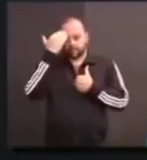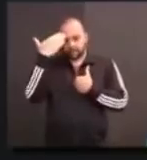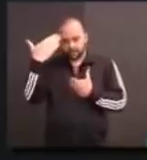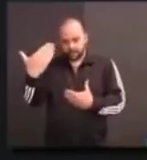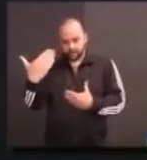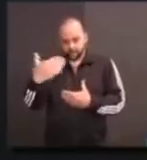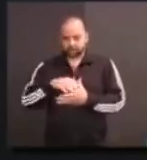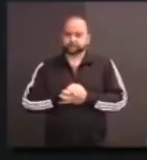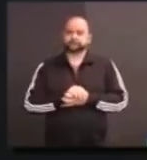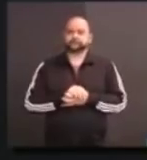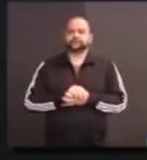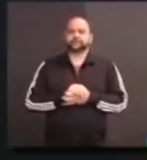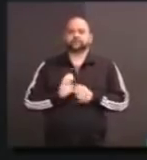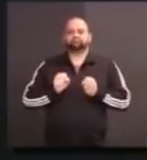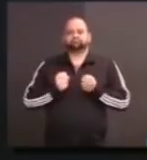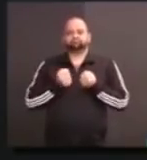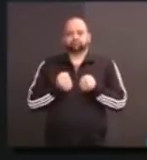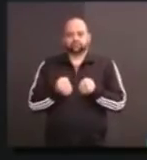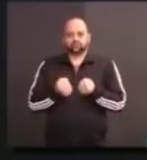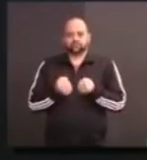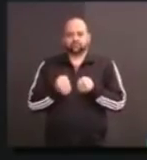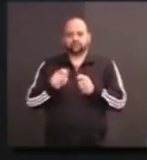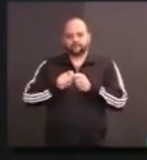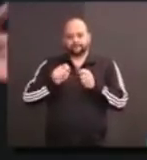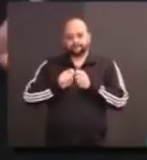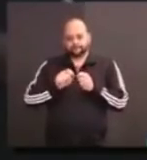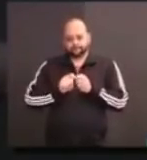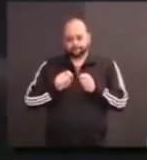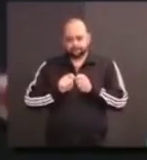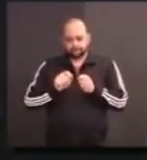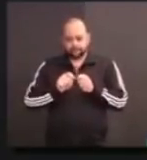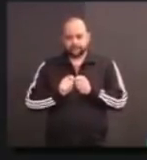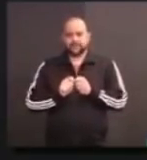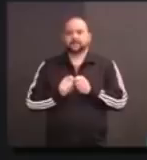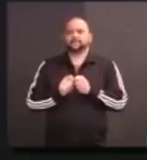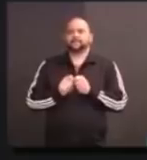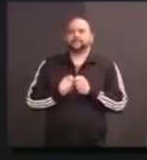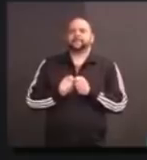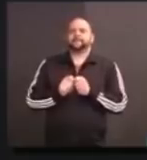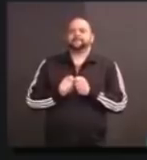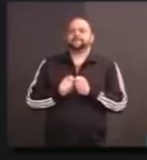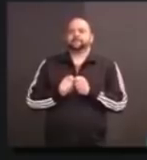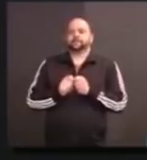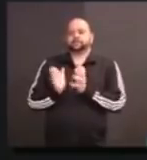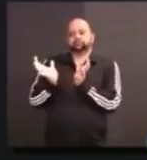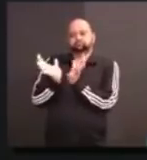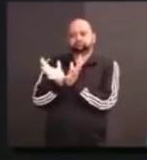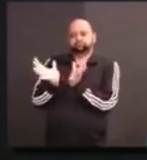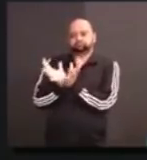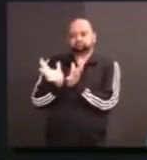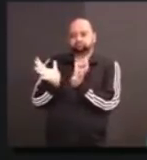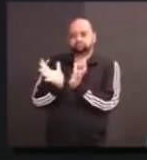agradecer o esforço que foi feito por esta equipe